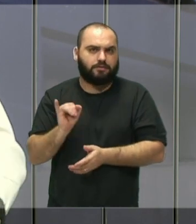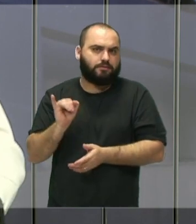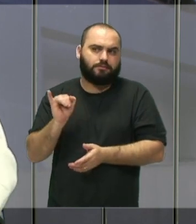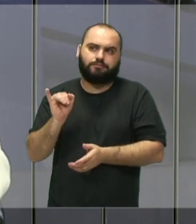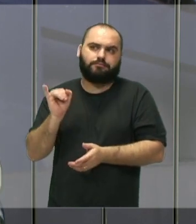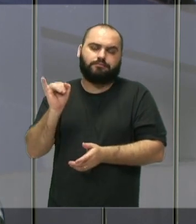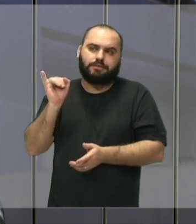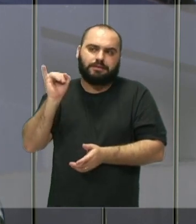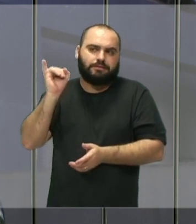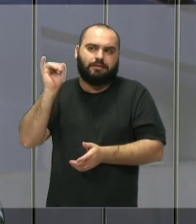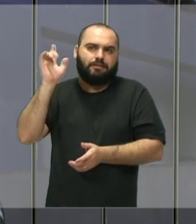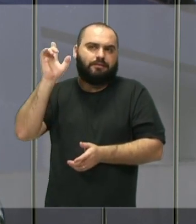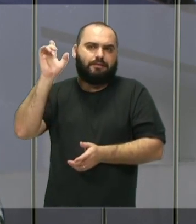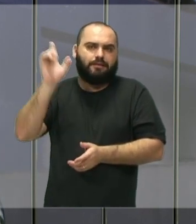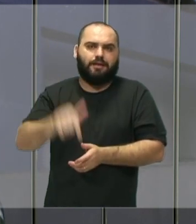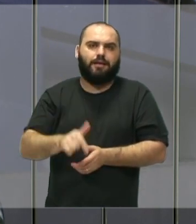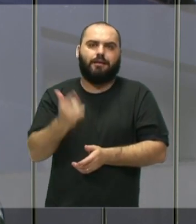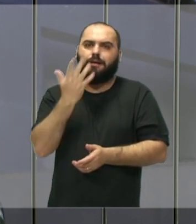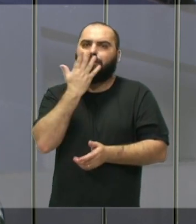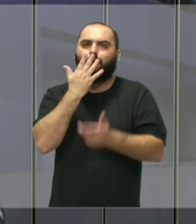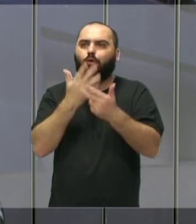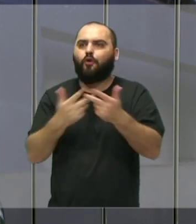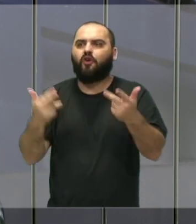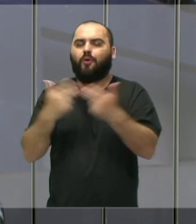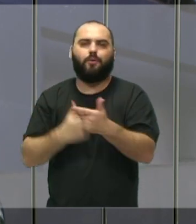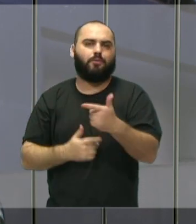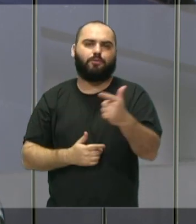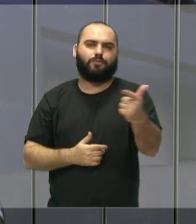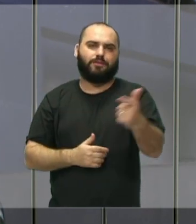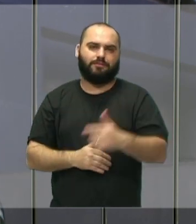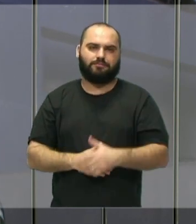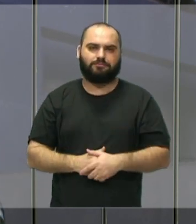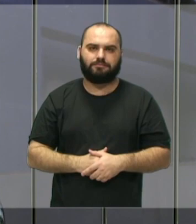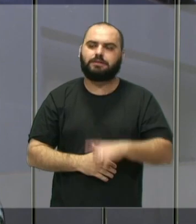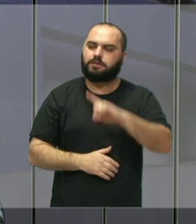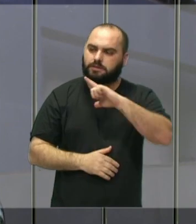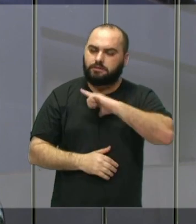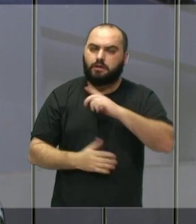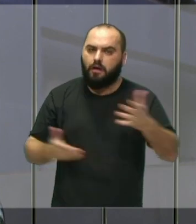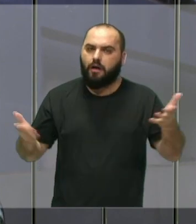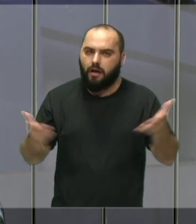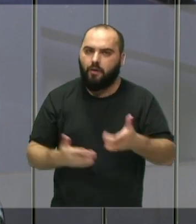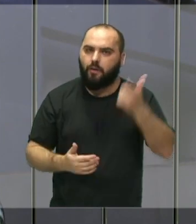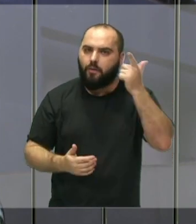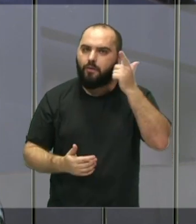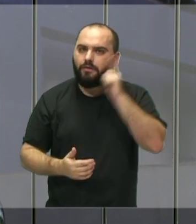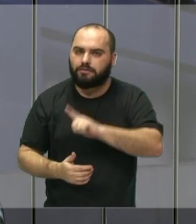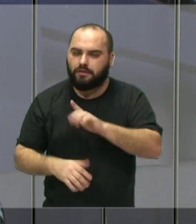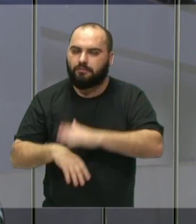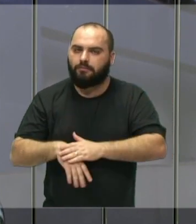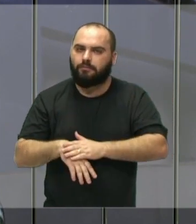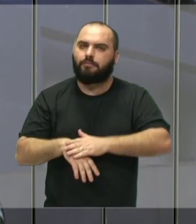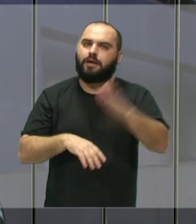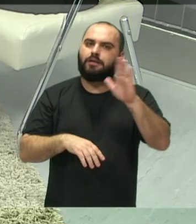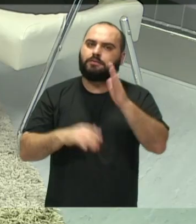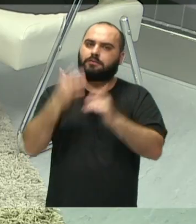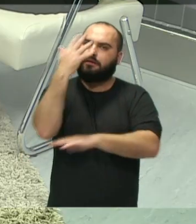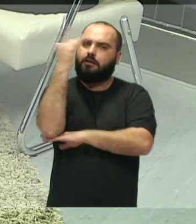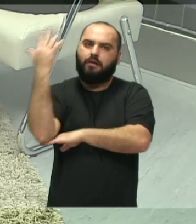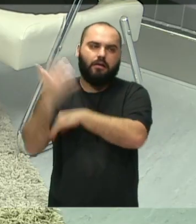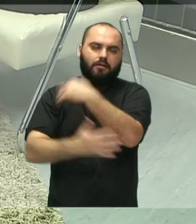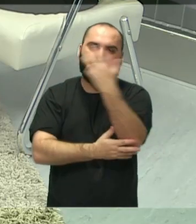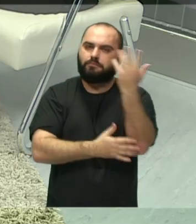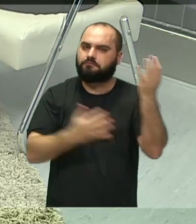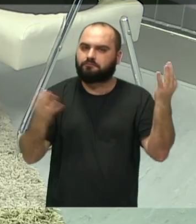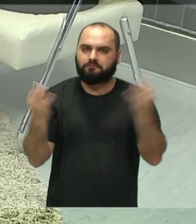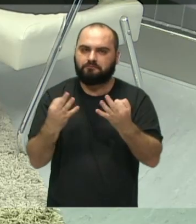ainda, ela foi mal planejada em questão de árvores, né? Então ela tem chance agora, a gente poder ter mais praças, mais árvores.